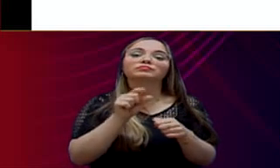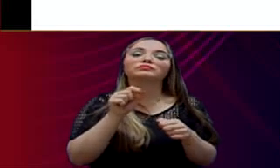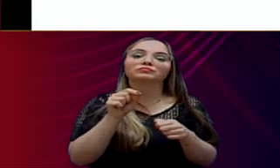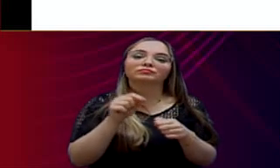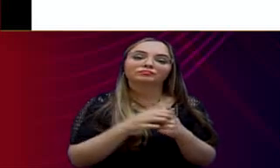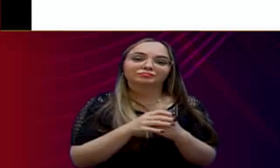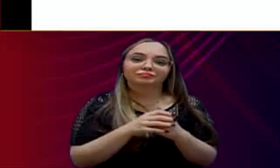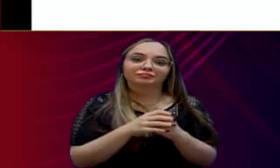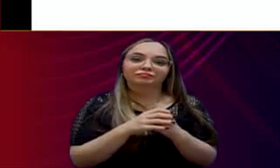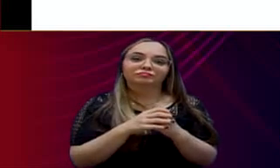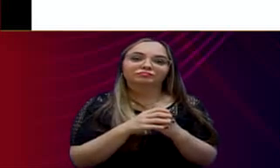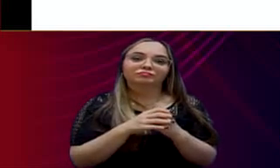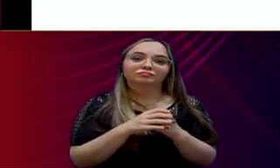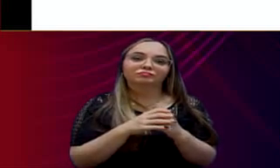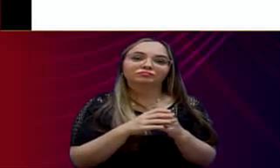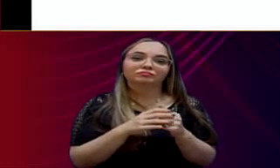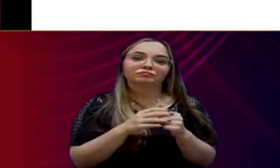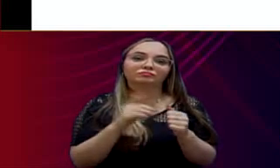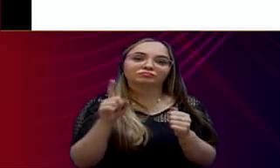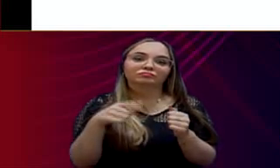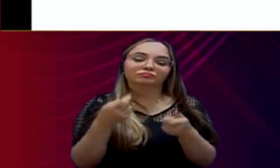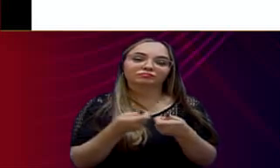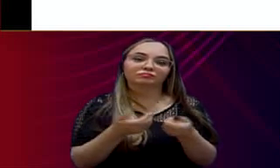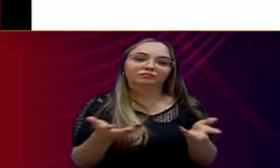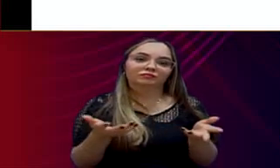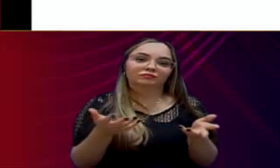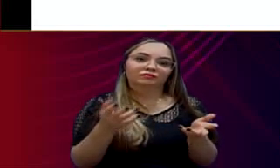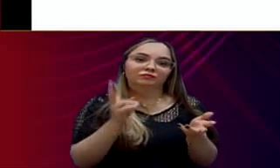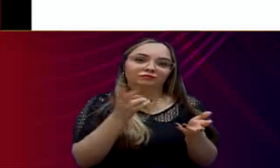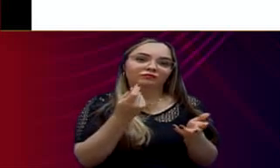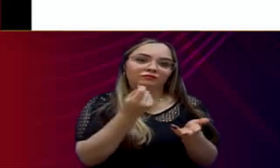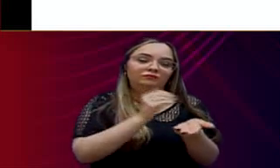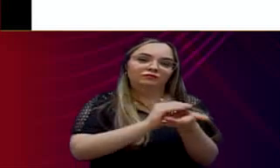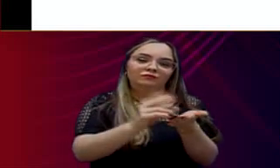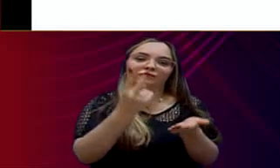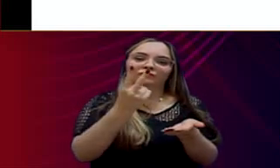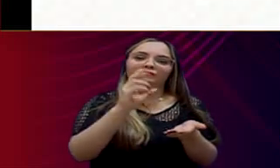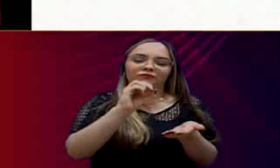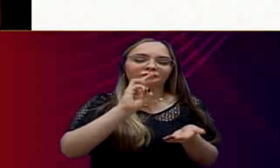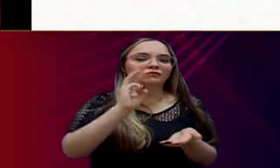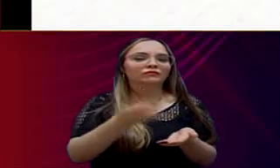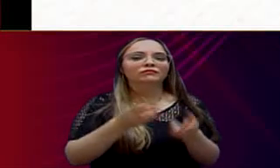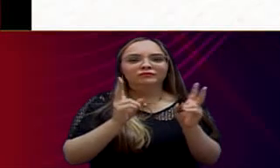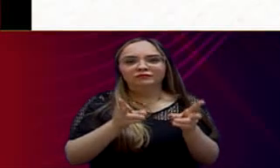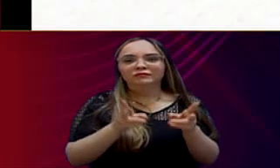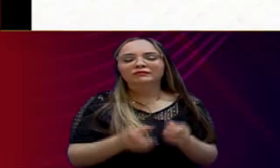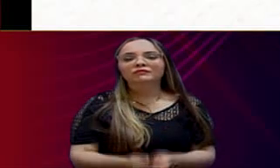contingências o contingenciamento da despesa no mesmo montante 20 milhões